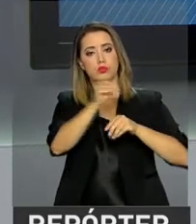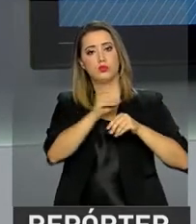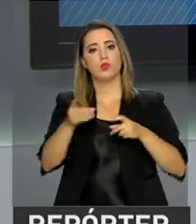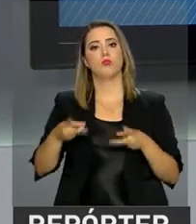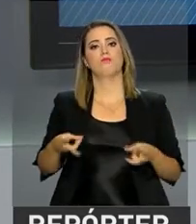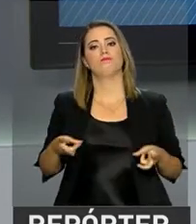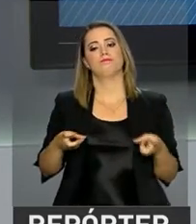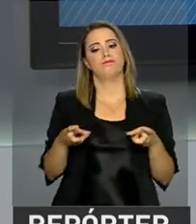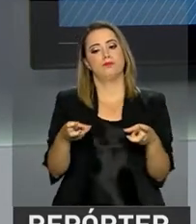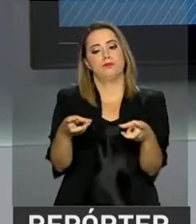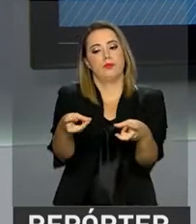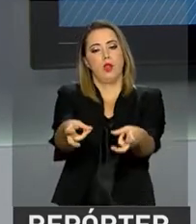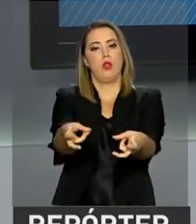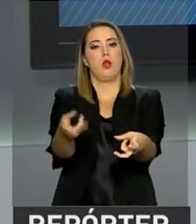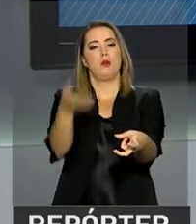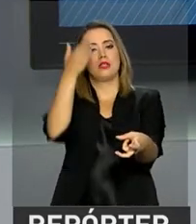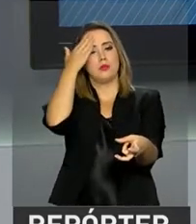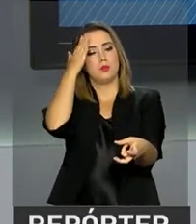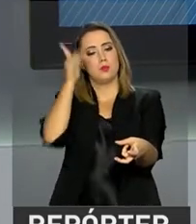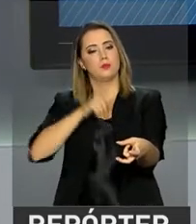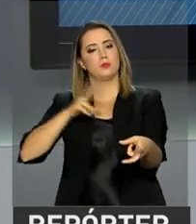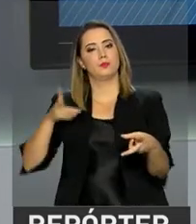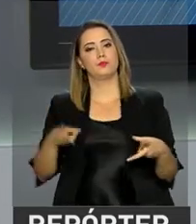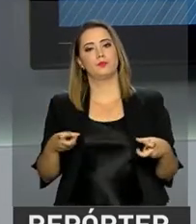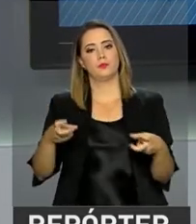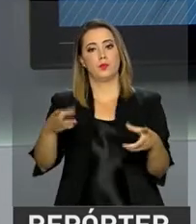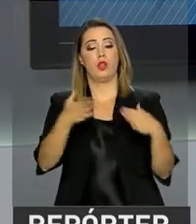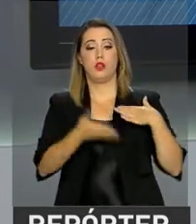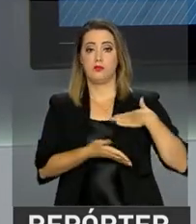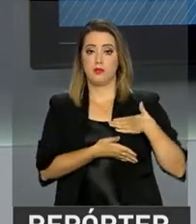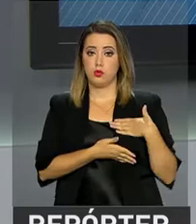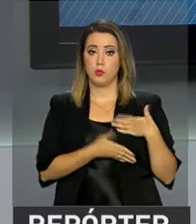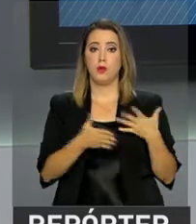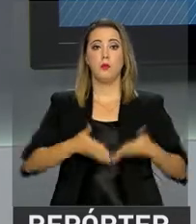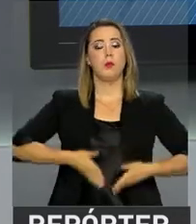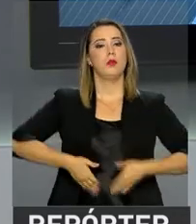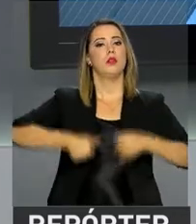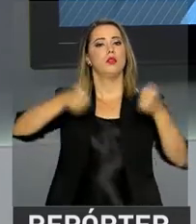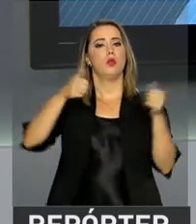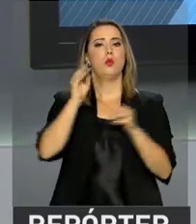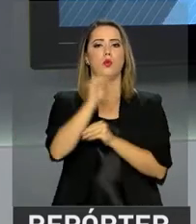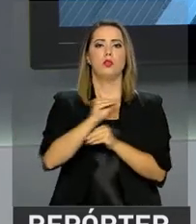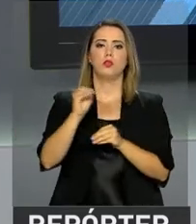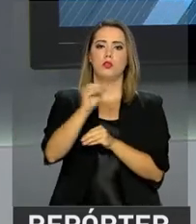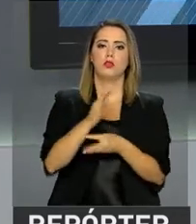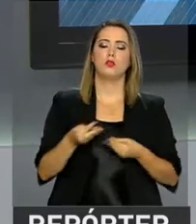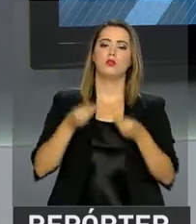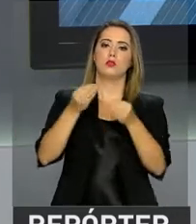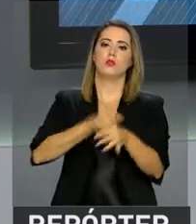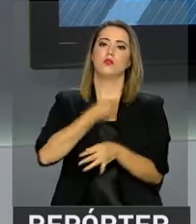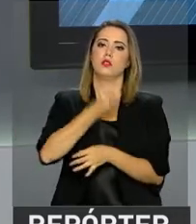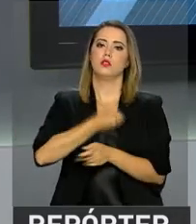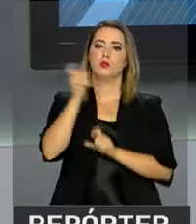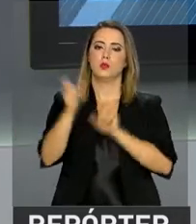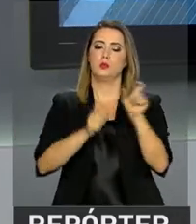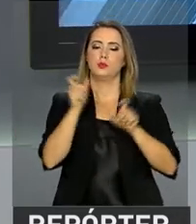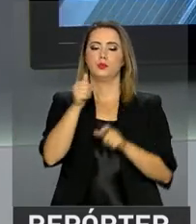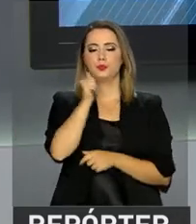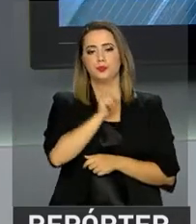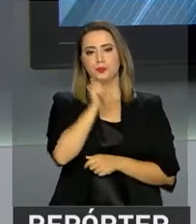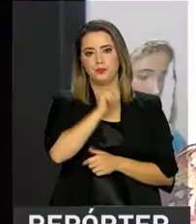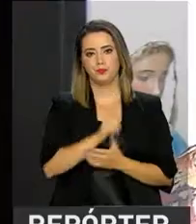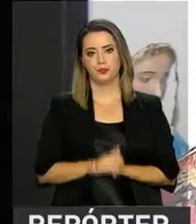exames para diagnóstico de câncer de mama a iniciativa busca melhorar o tratamento e dar mais qualidade de vida aos pacientes